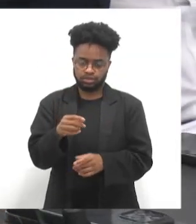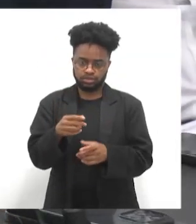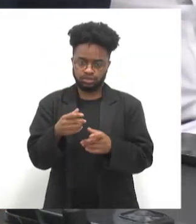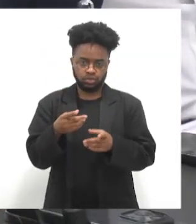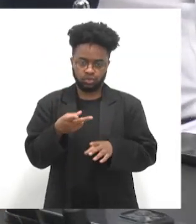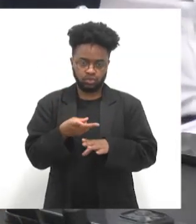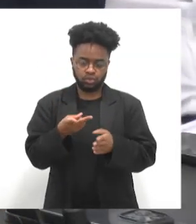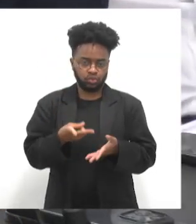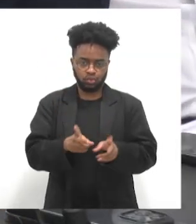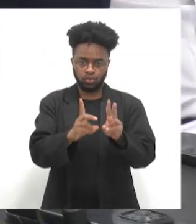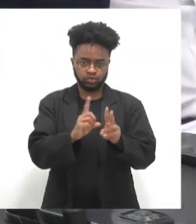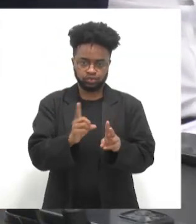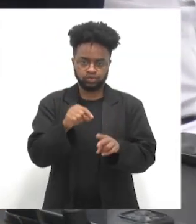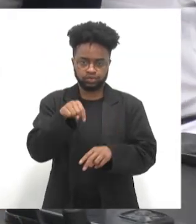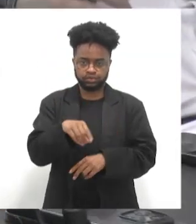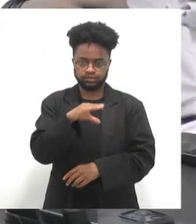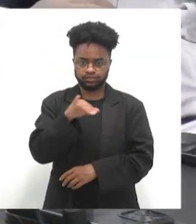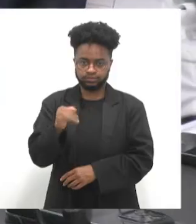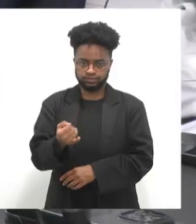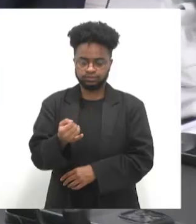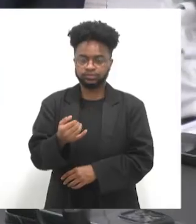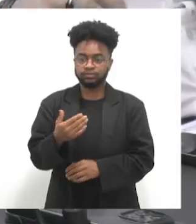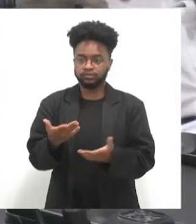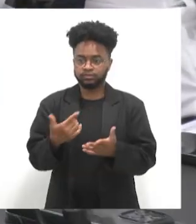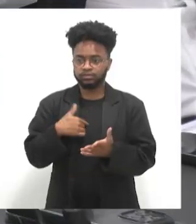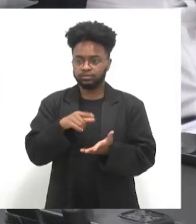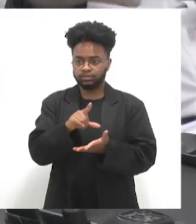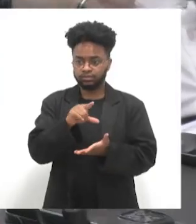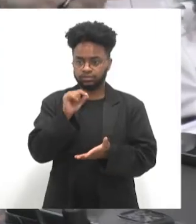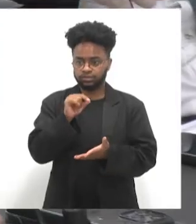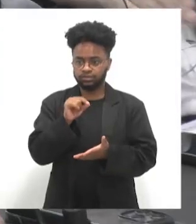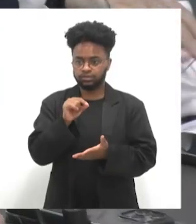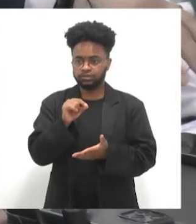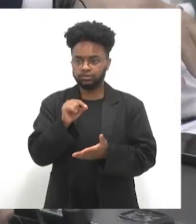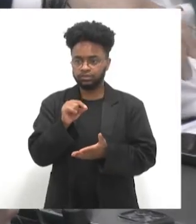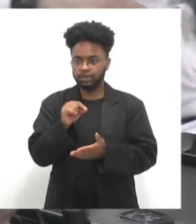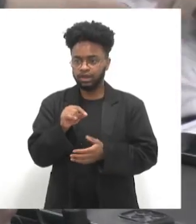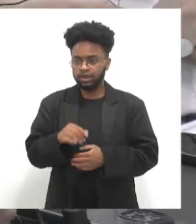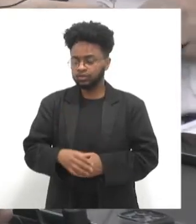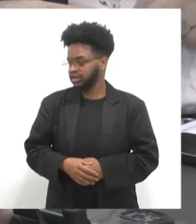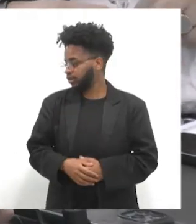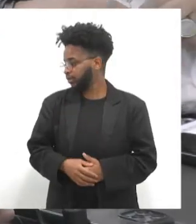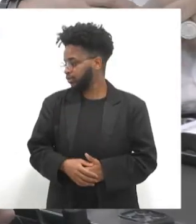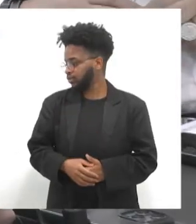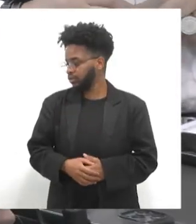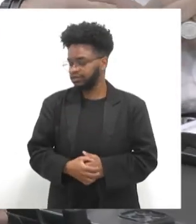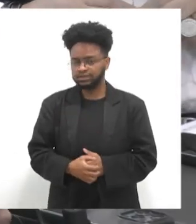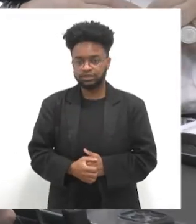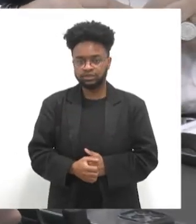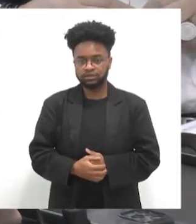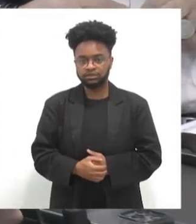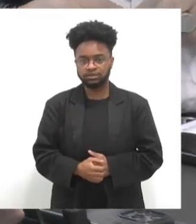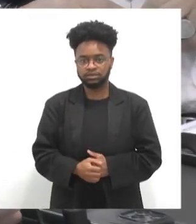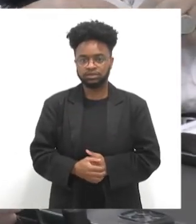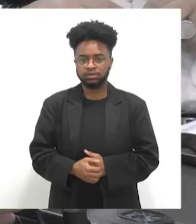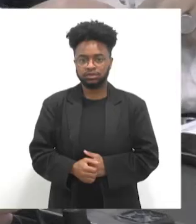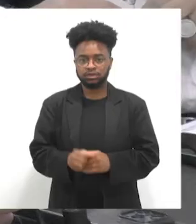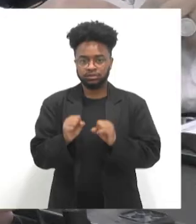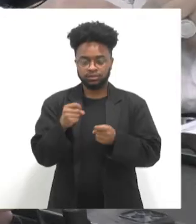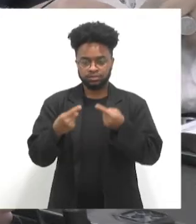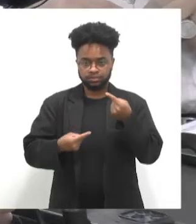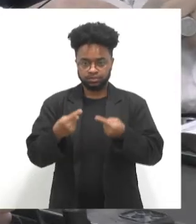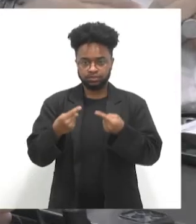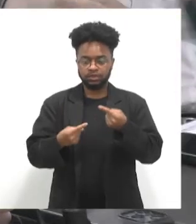Paulo relator da matéria e colocar em votação o parecer do deputado Luiz Paulo. Não havendo quem queira discutir, encerrada a